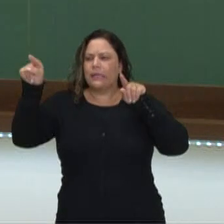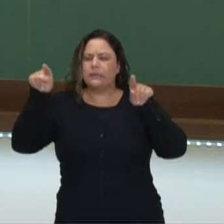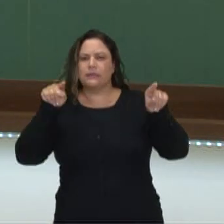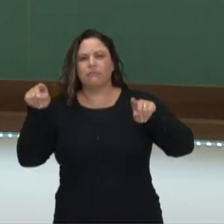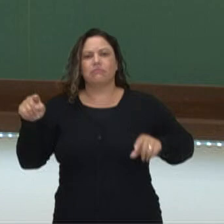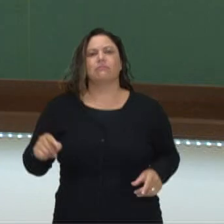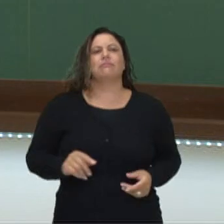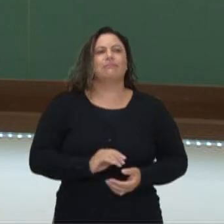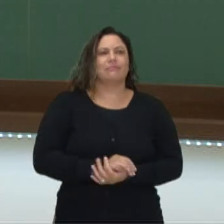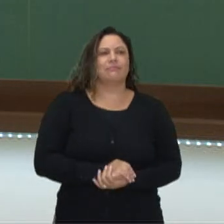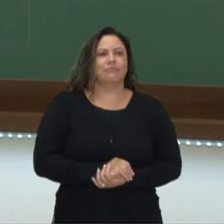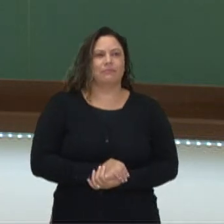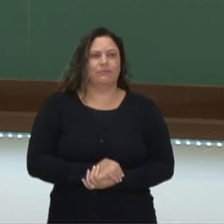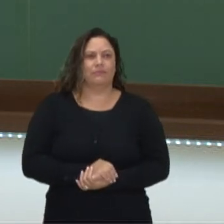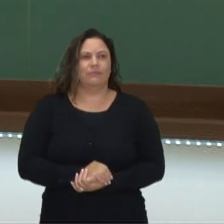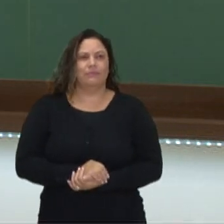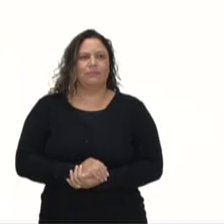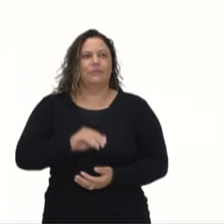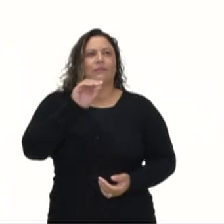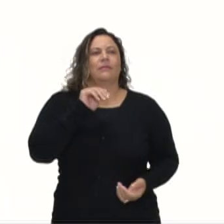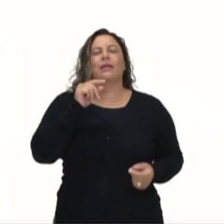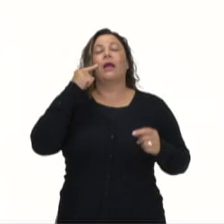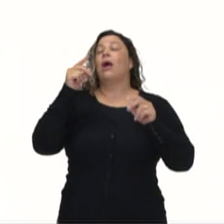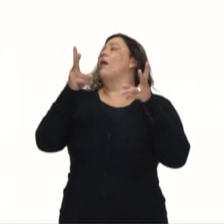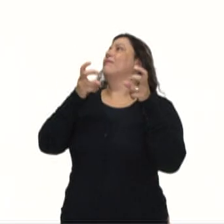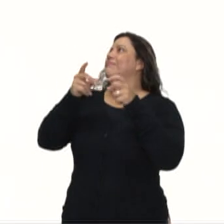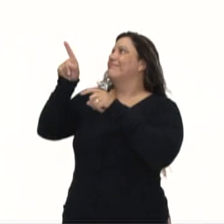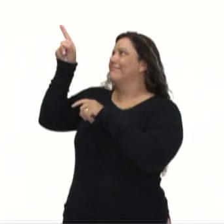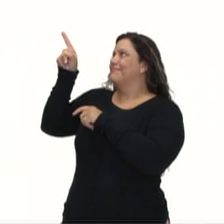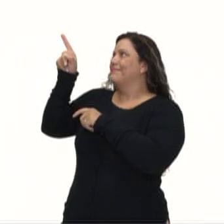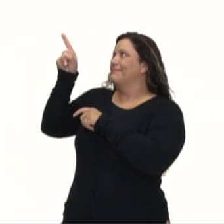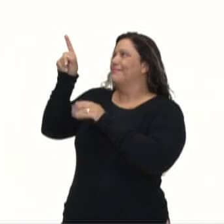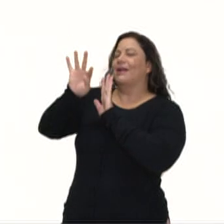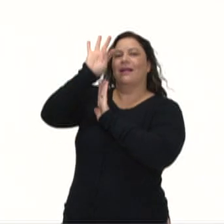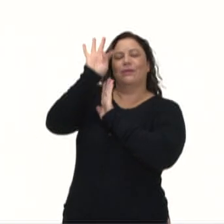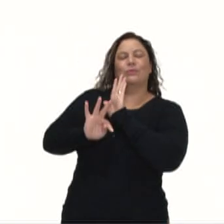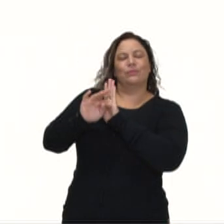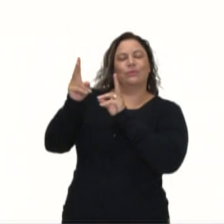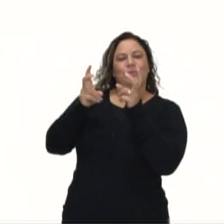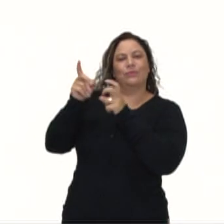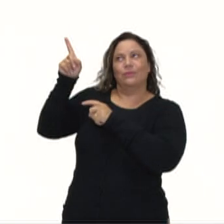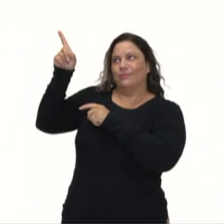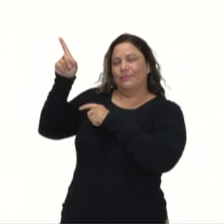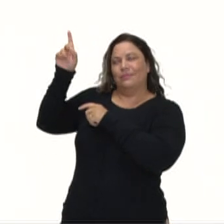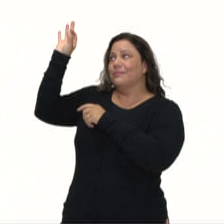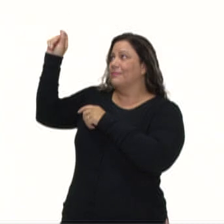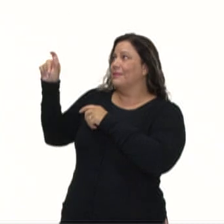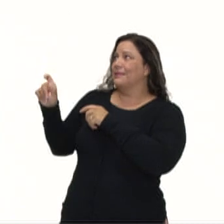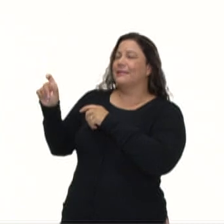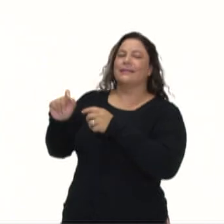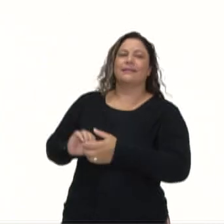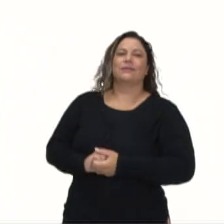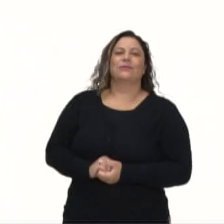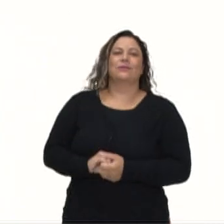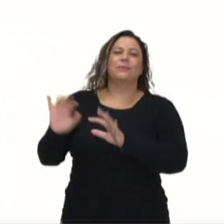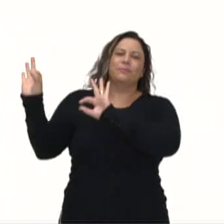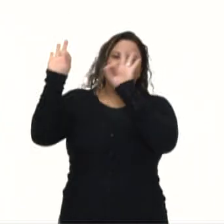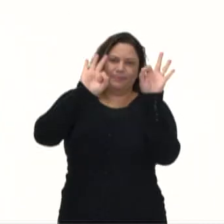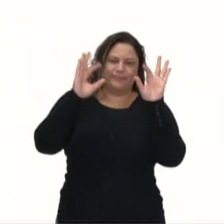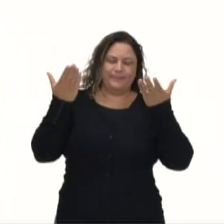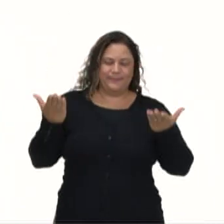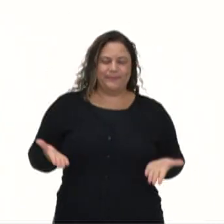ouvir. After you read the text, you are going to create a poster with some of the ideas from the